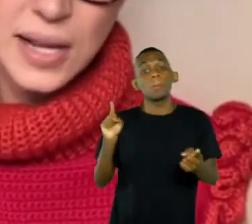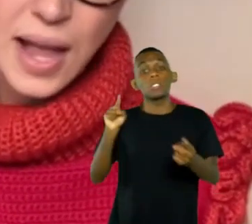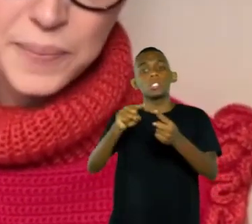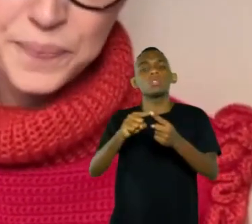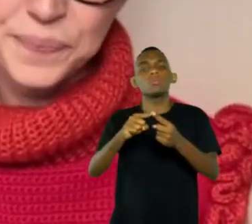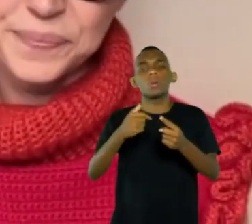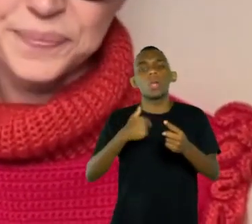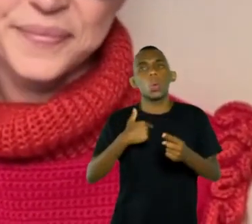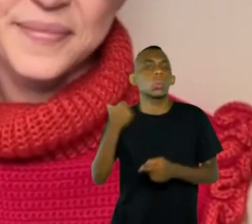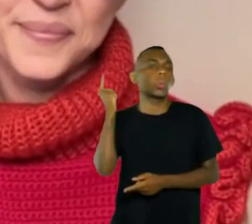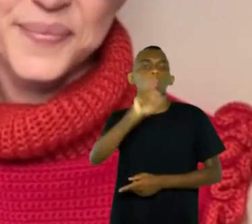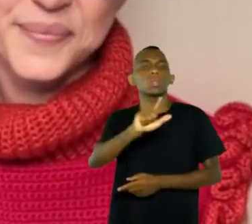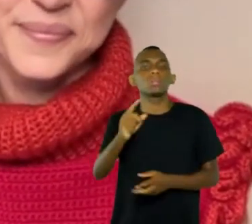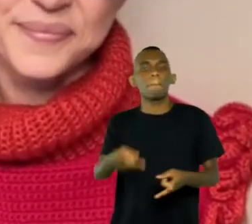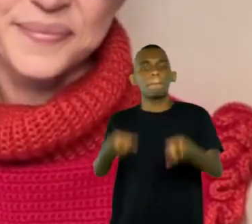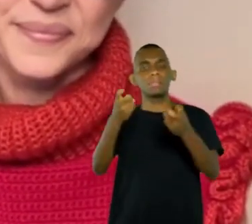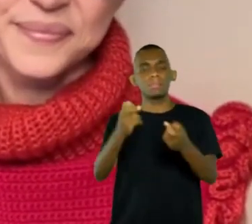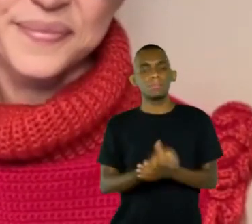consigo enxergar.